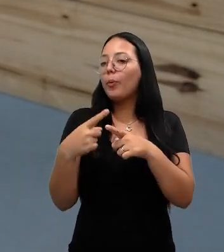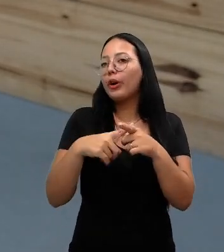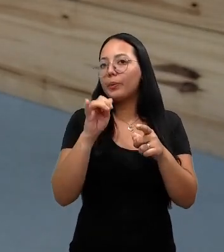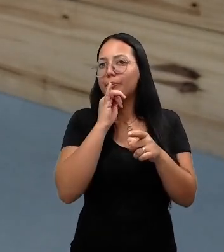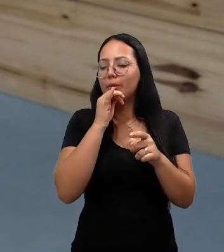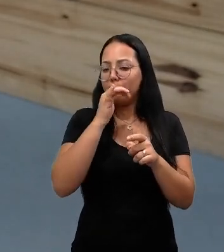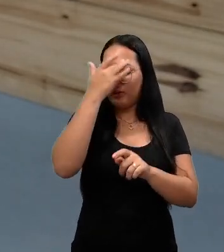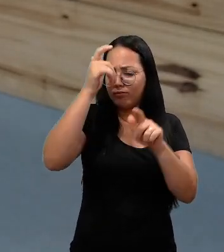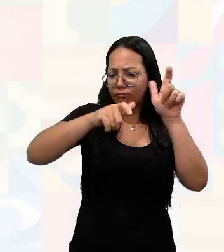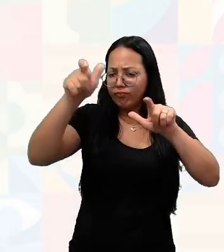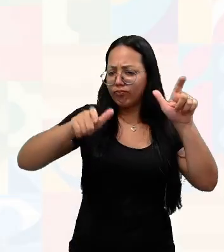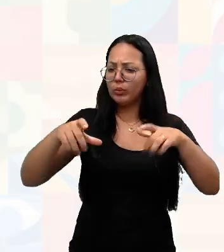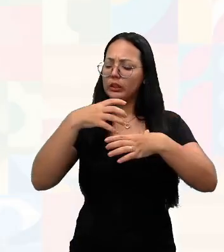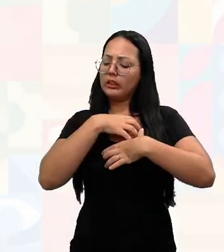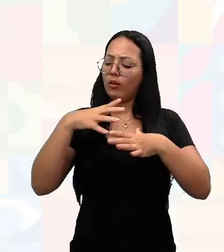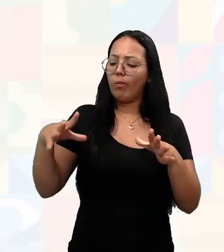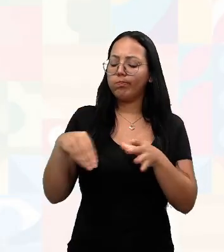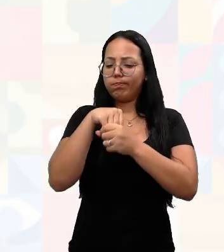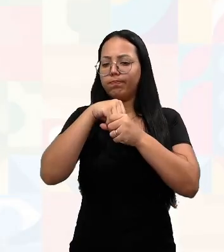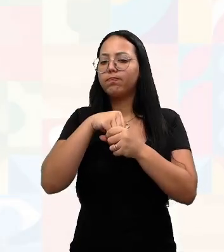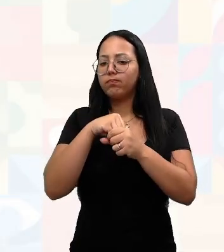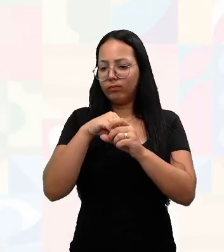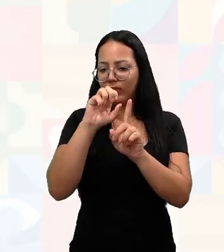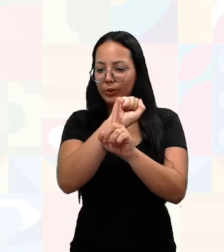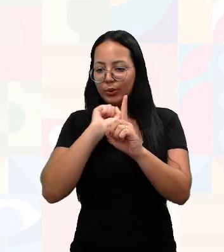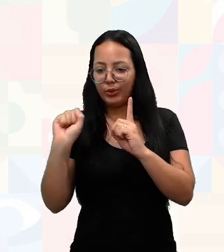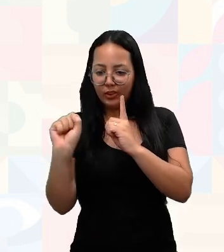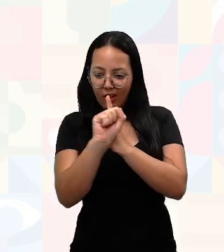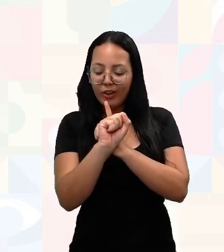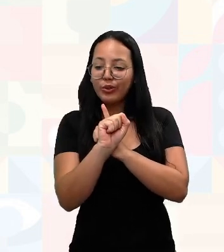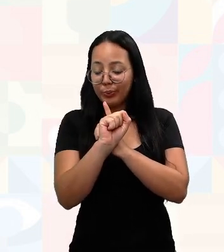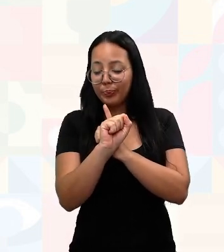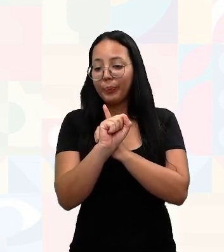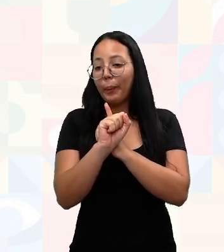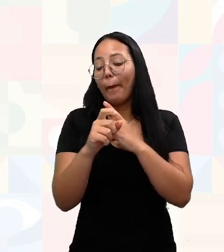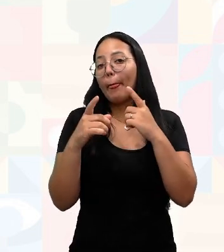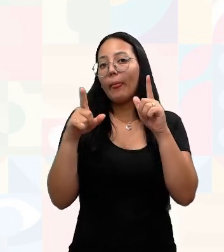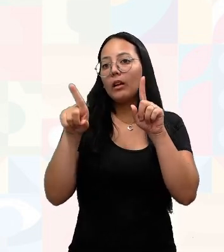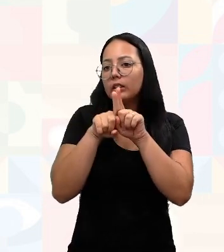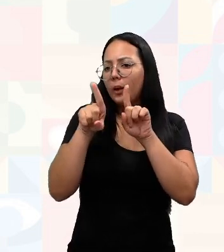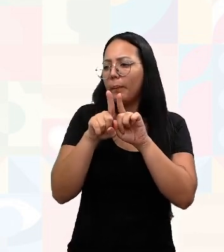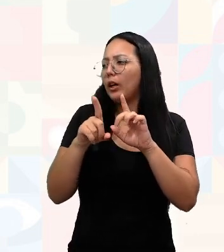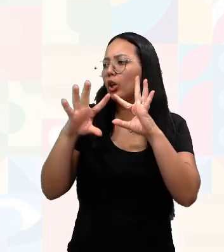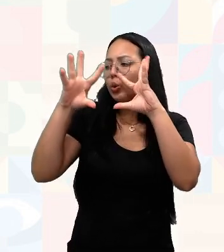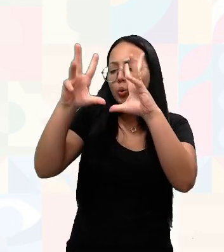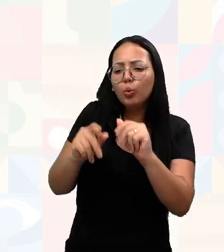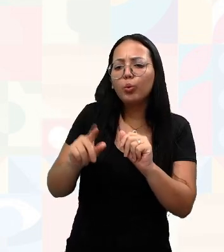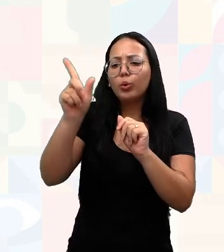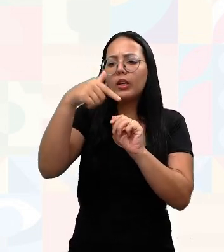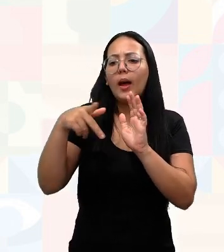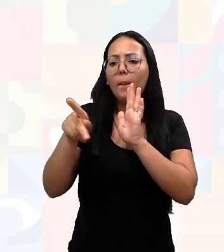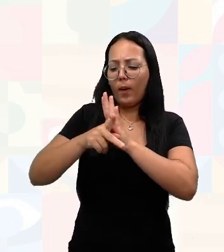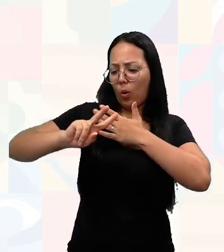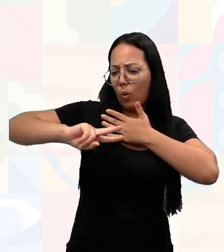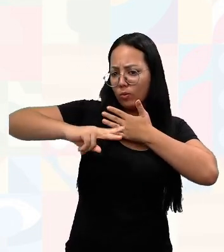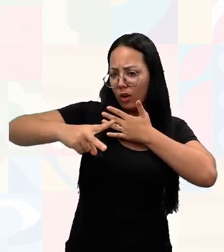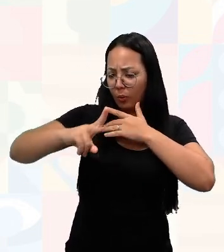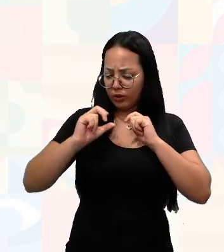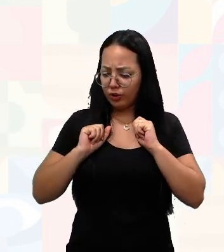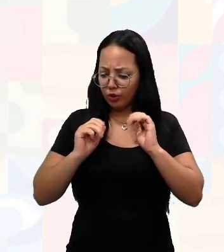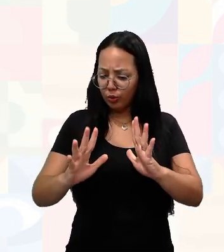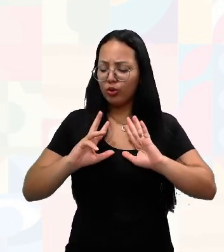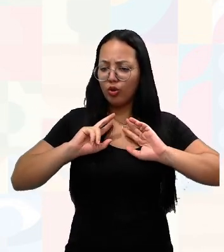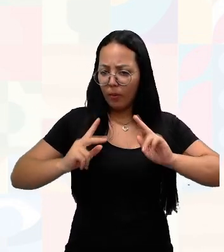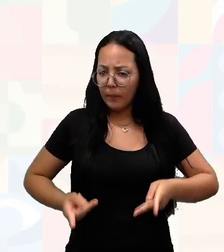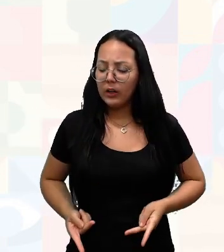se sintam parte, integradas à sociedade e tudo o que é fruto da ação humana